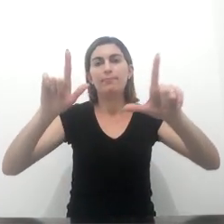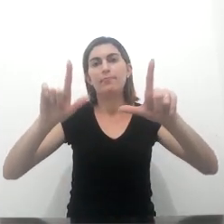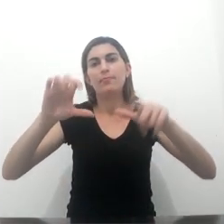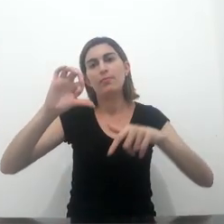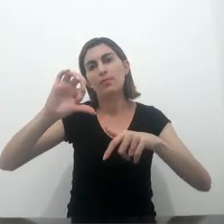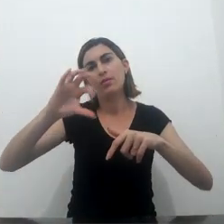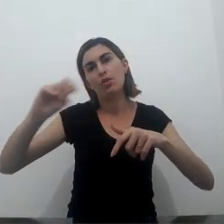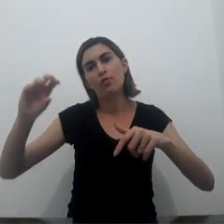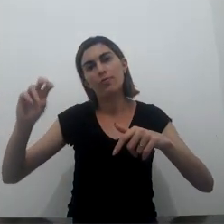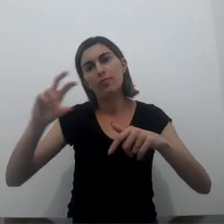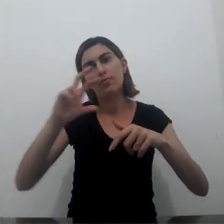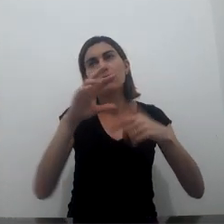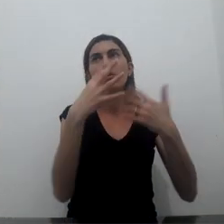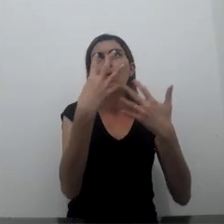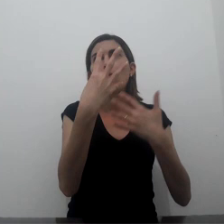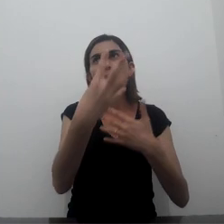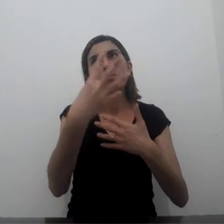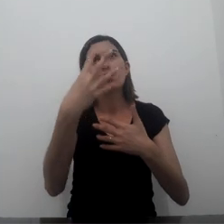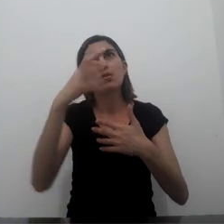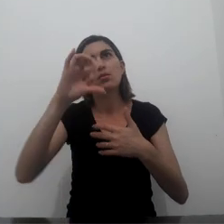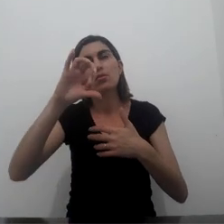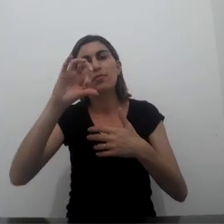televisão foi de